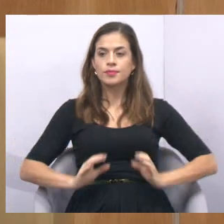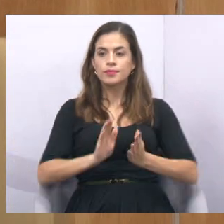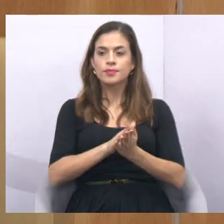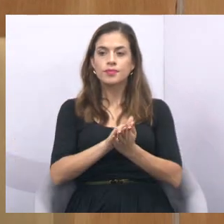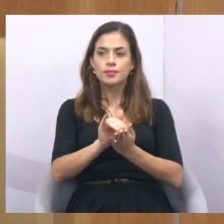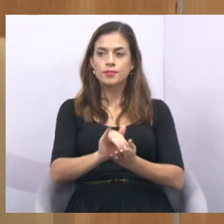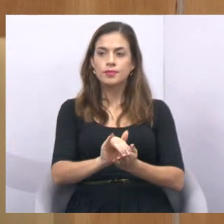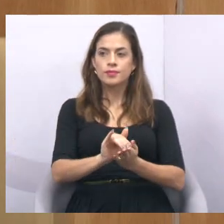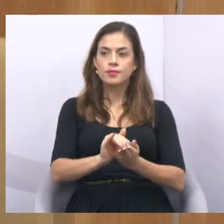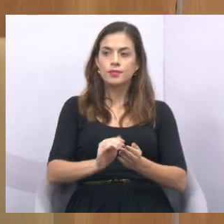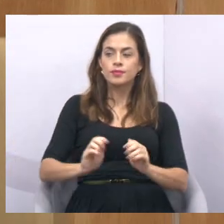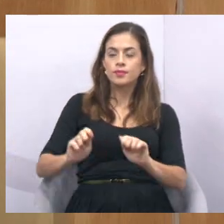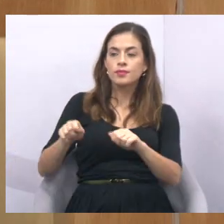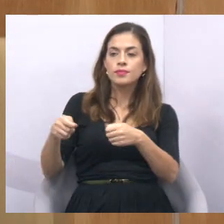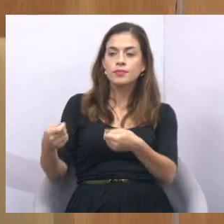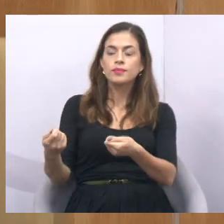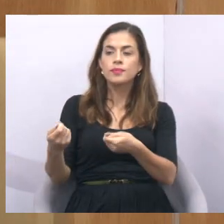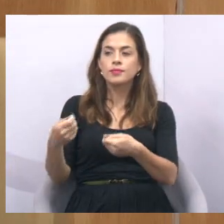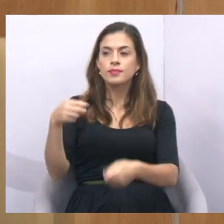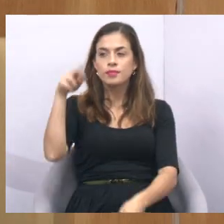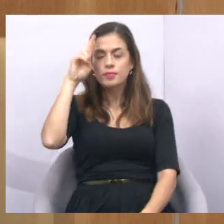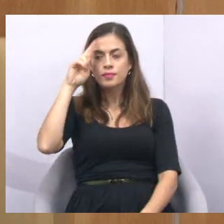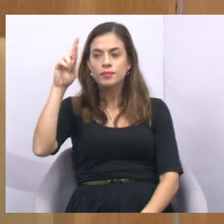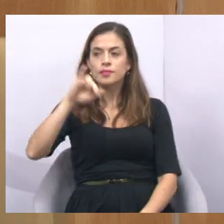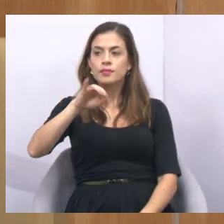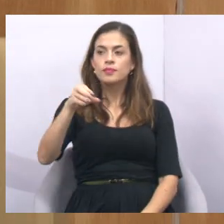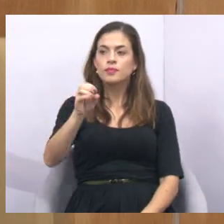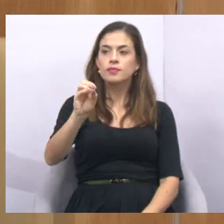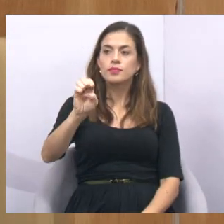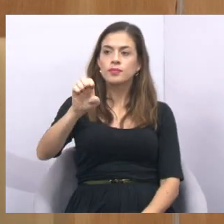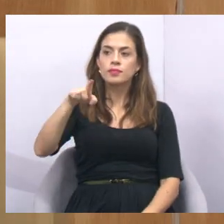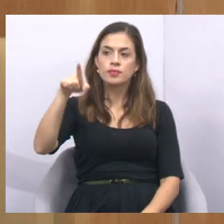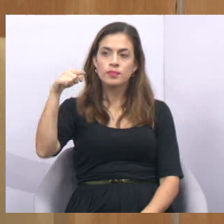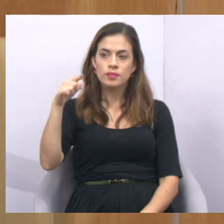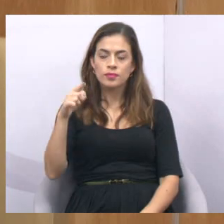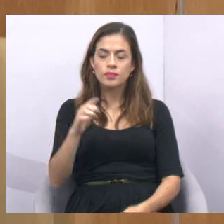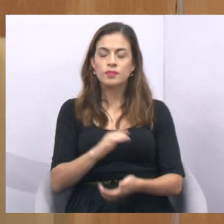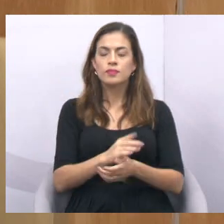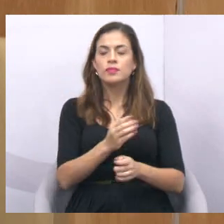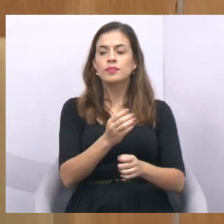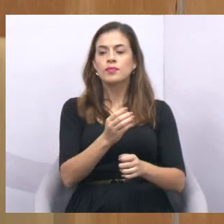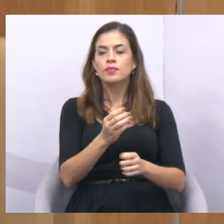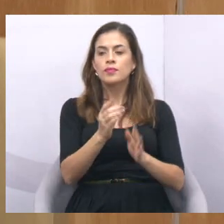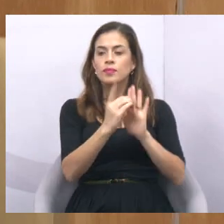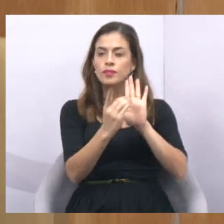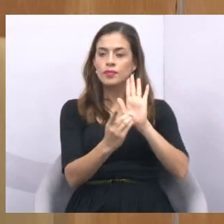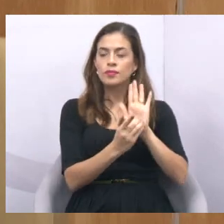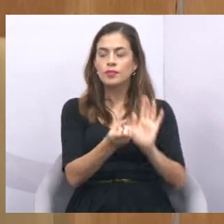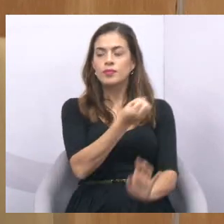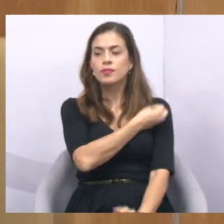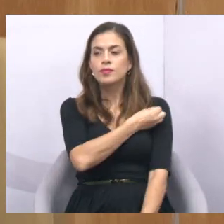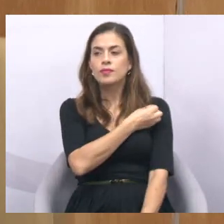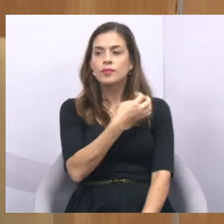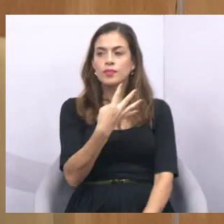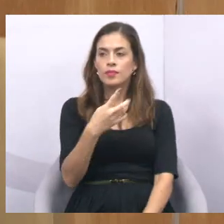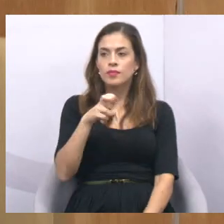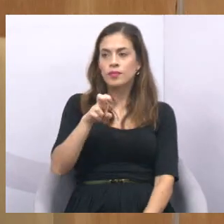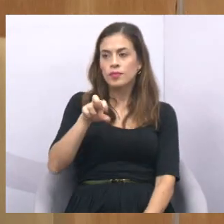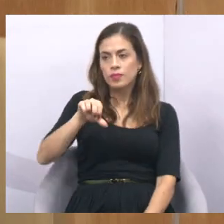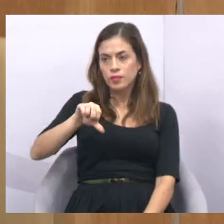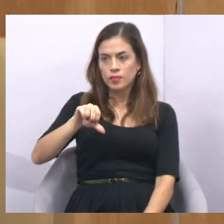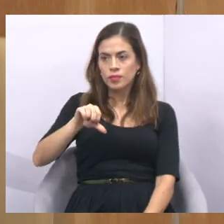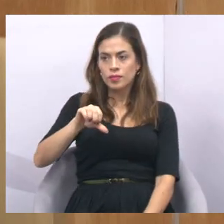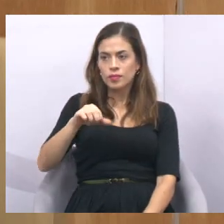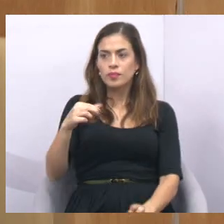ao senhor José Edivar Simões, que é fruto deste decreto número 459, de 28 de setembro de 2022, do